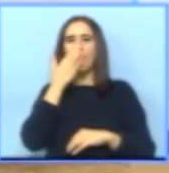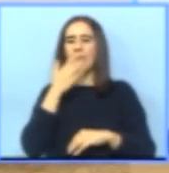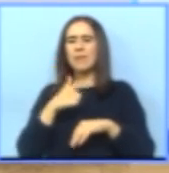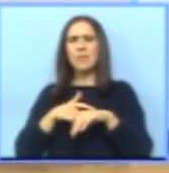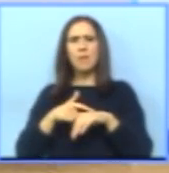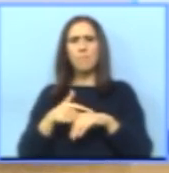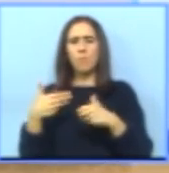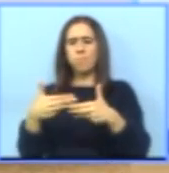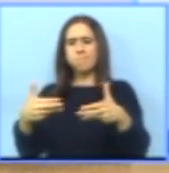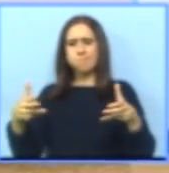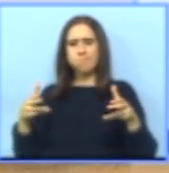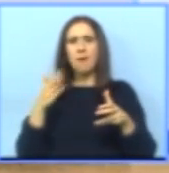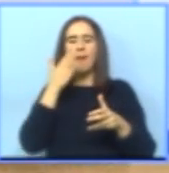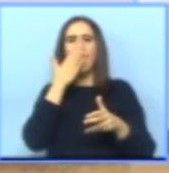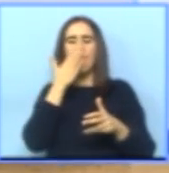tempo,